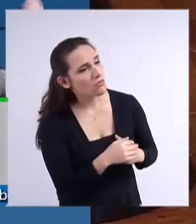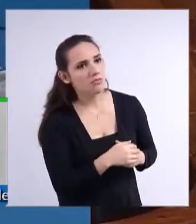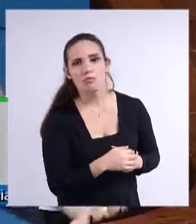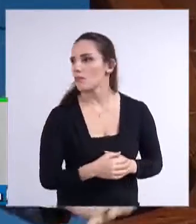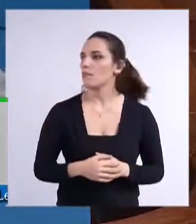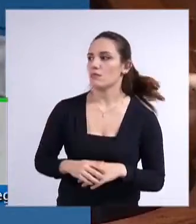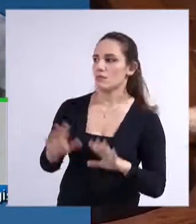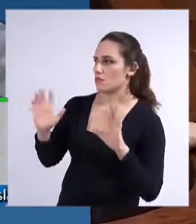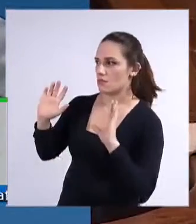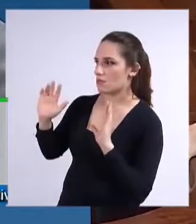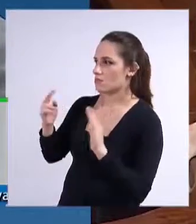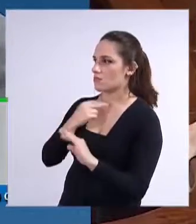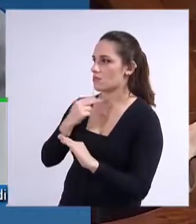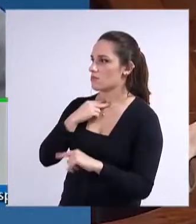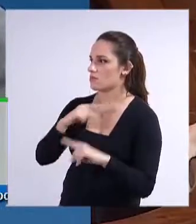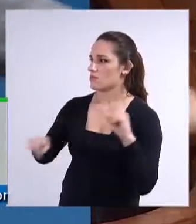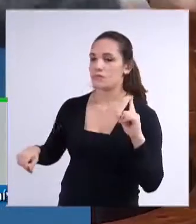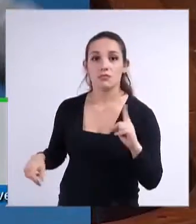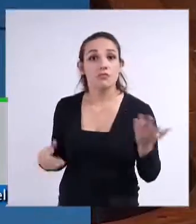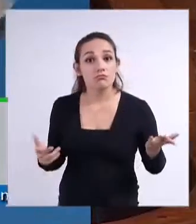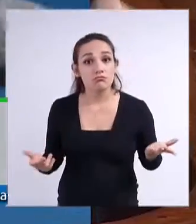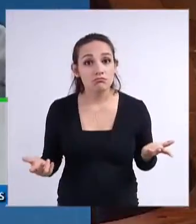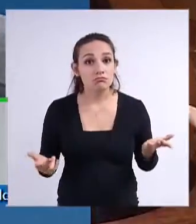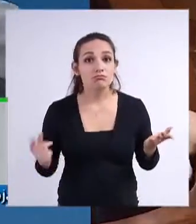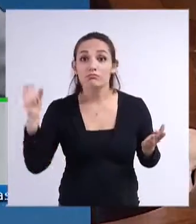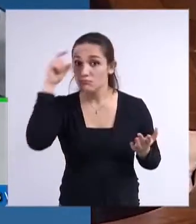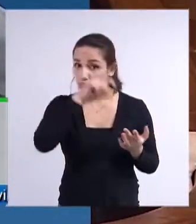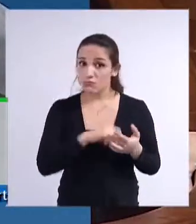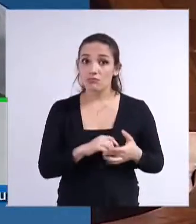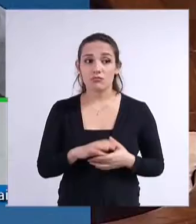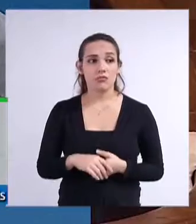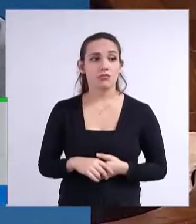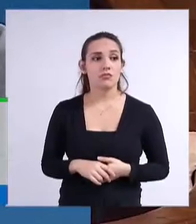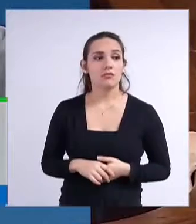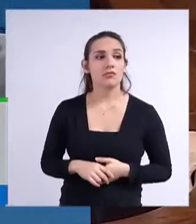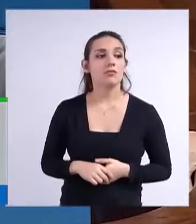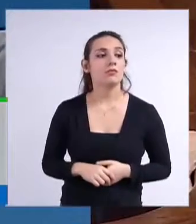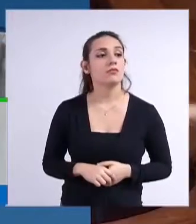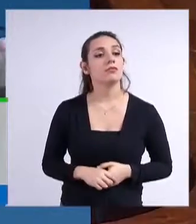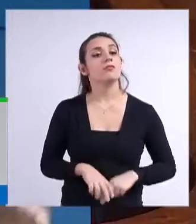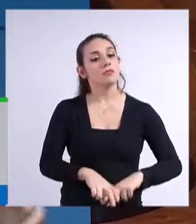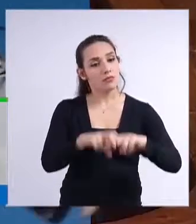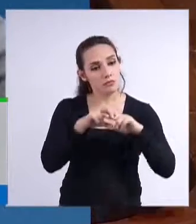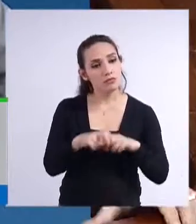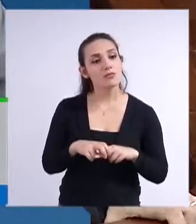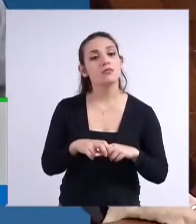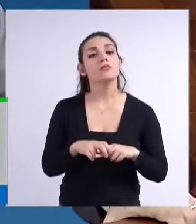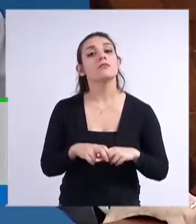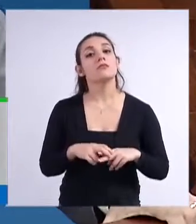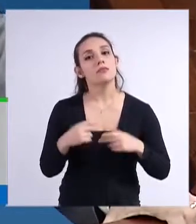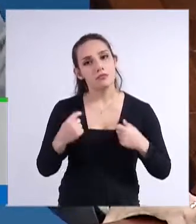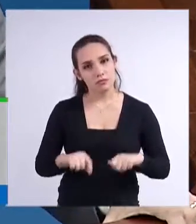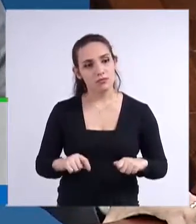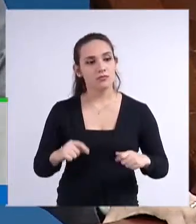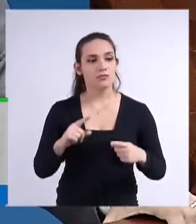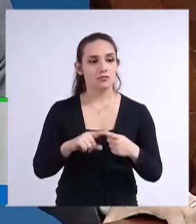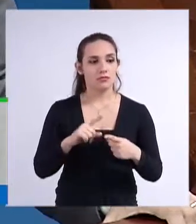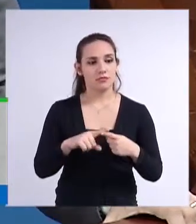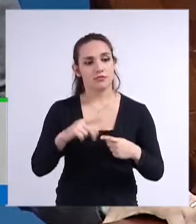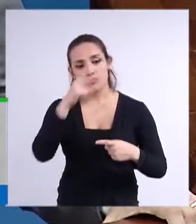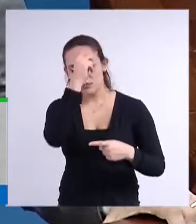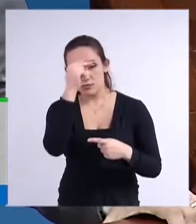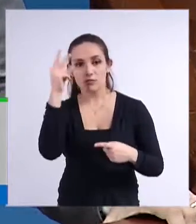Então, essa ação é uma ação que passa pela estratégia municipal, e aí